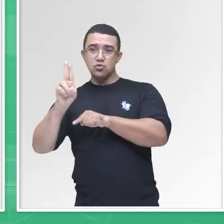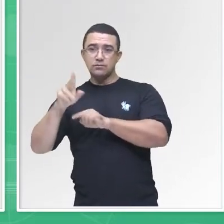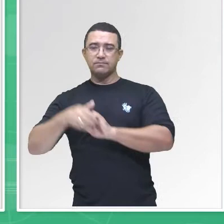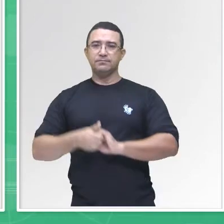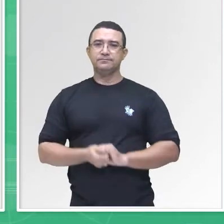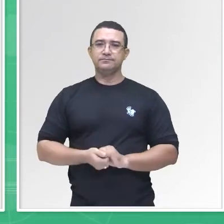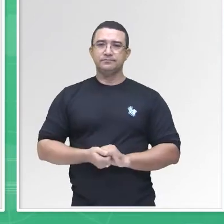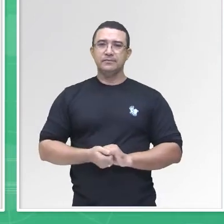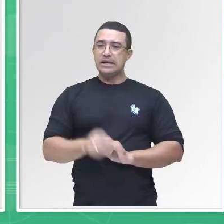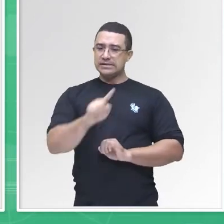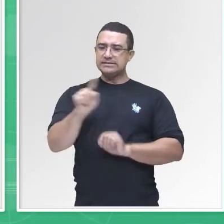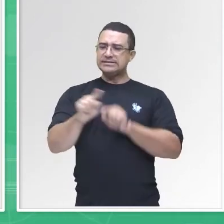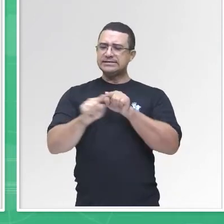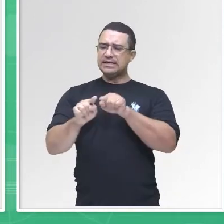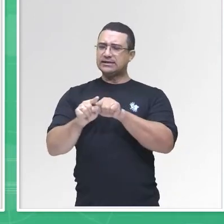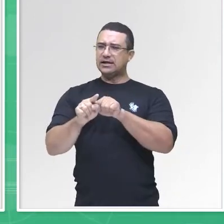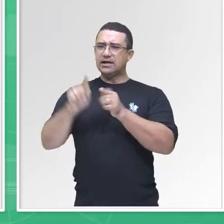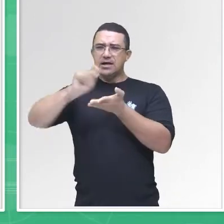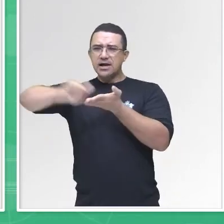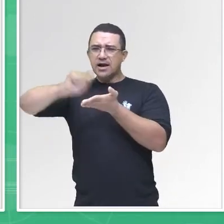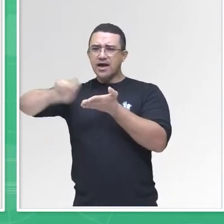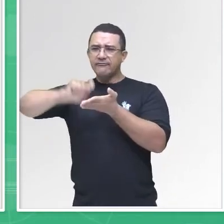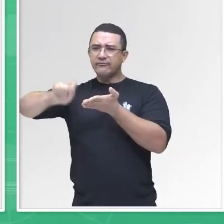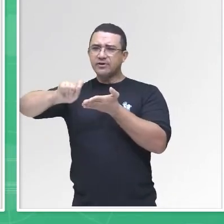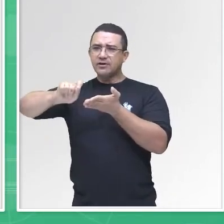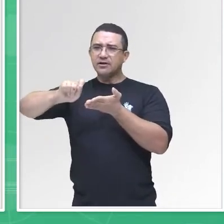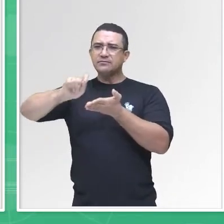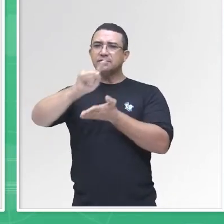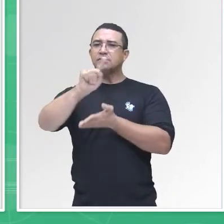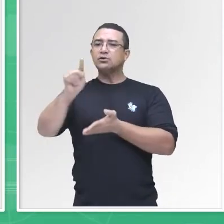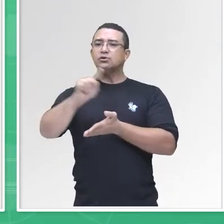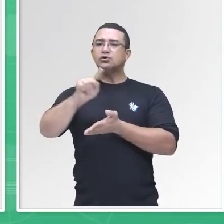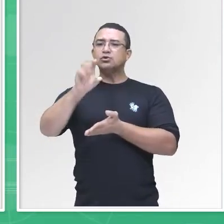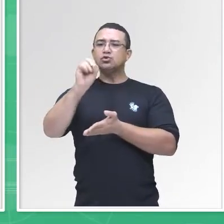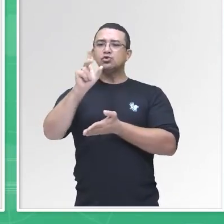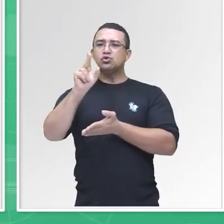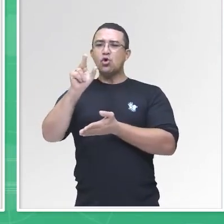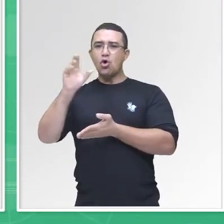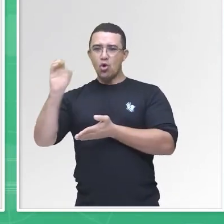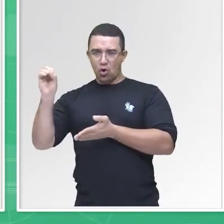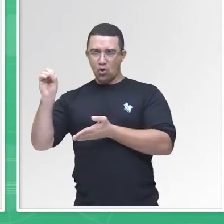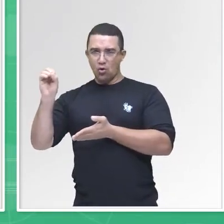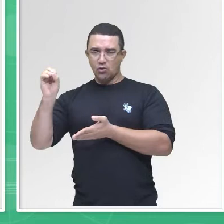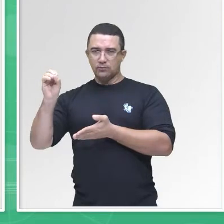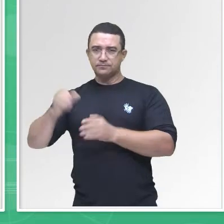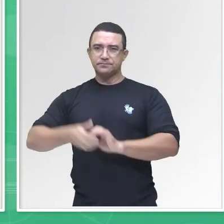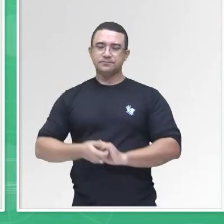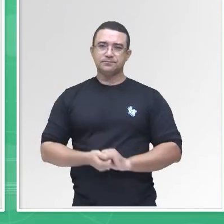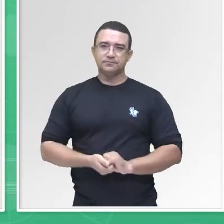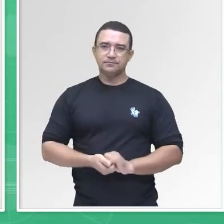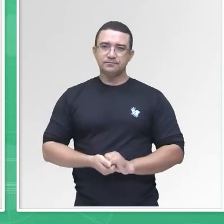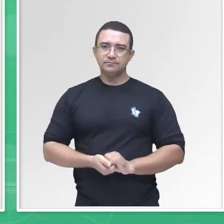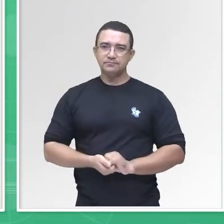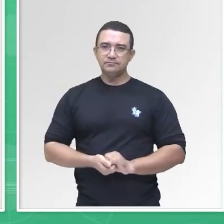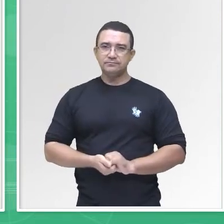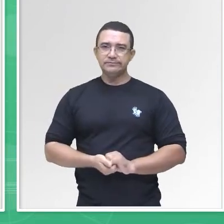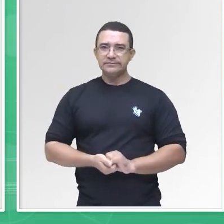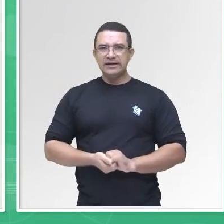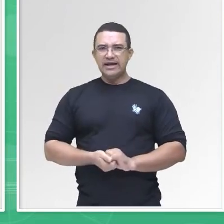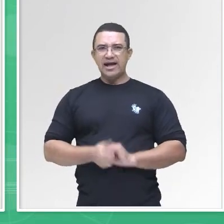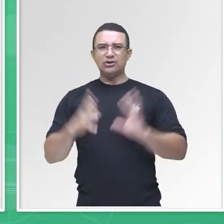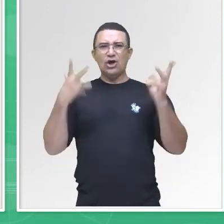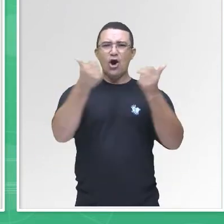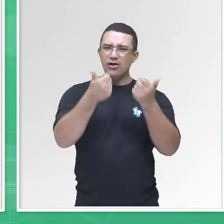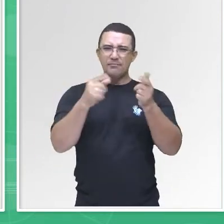com la seta, se escreve zorro. Zorro, ok? Não dá para a gente ver todas